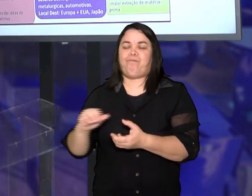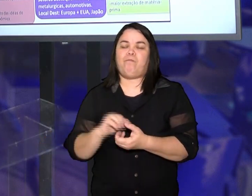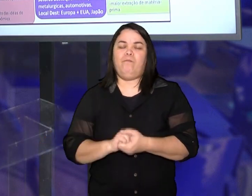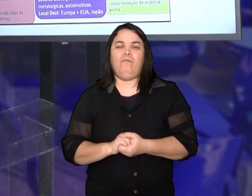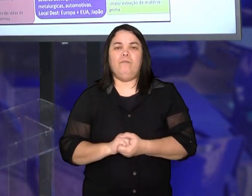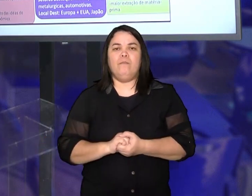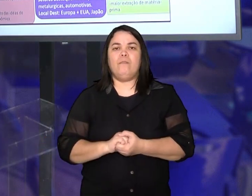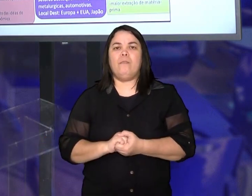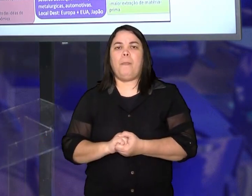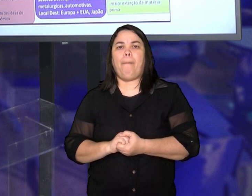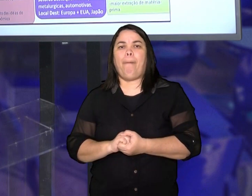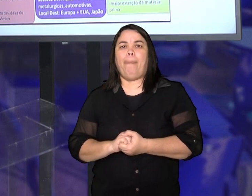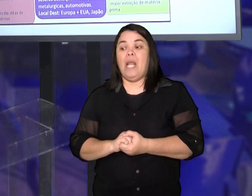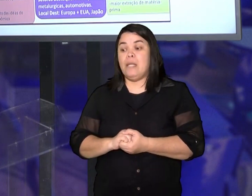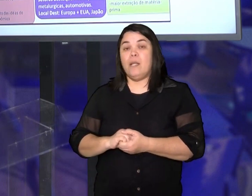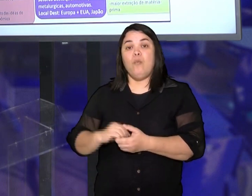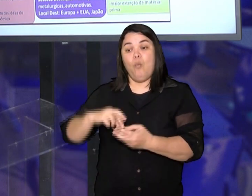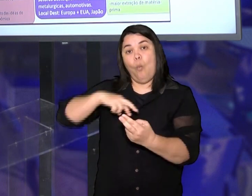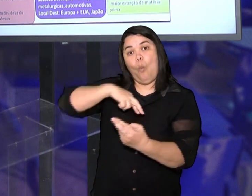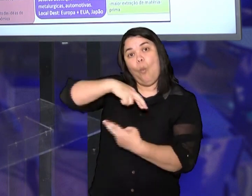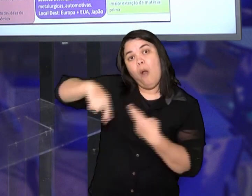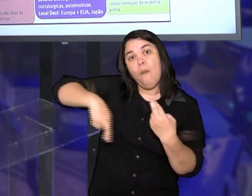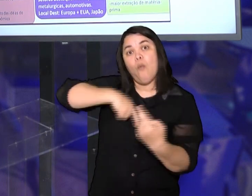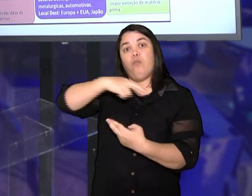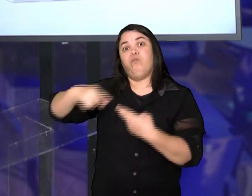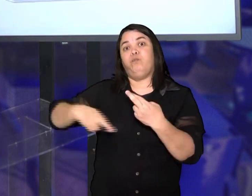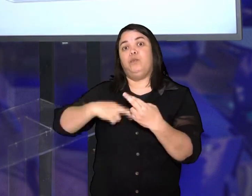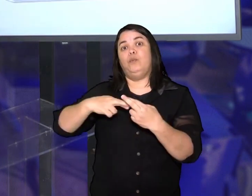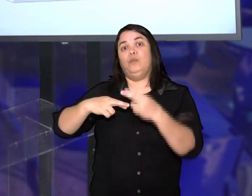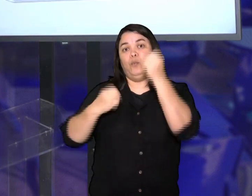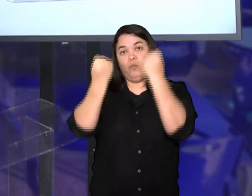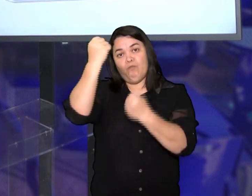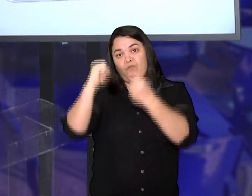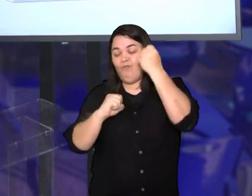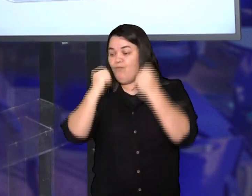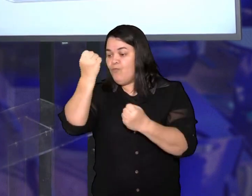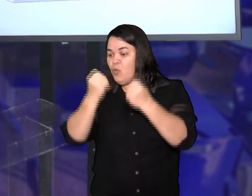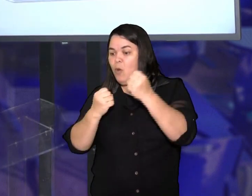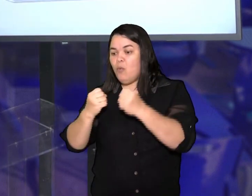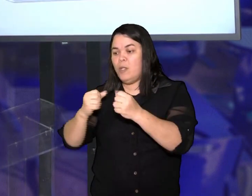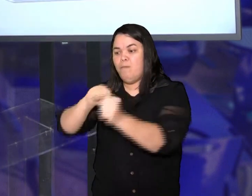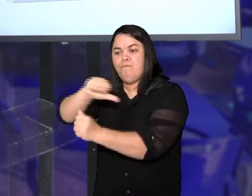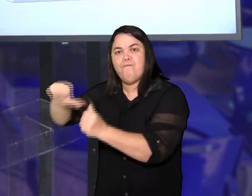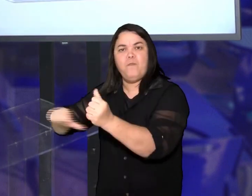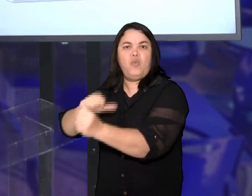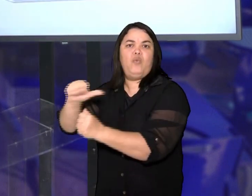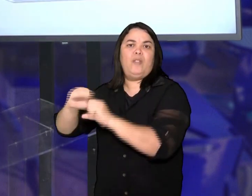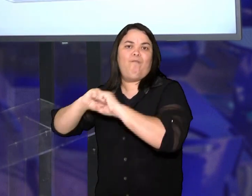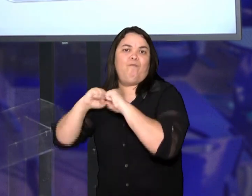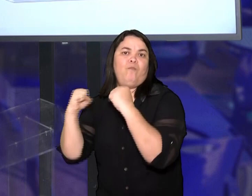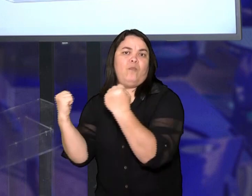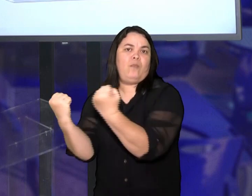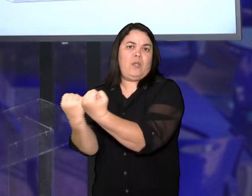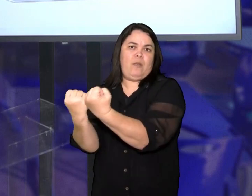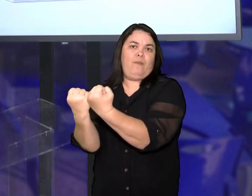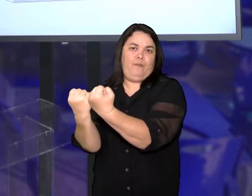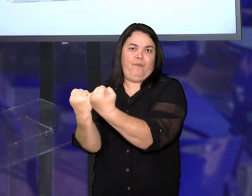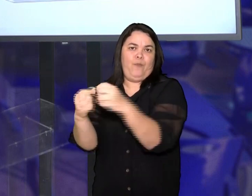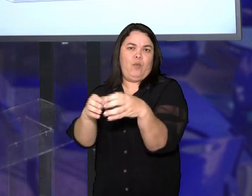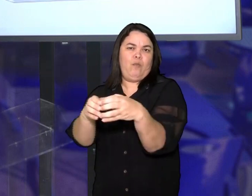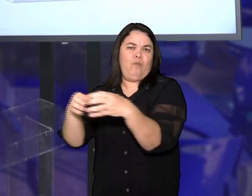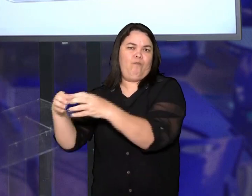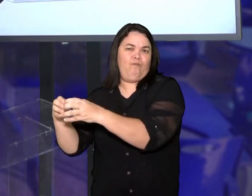ser trazido pela Revolução Industrial, né? A Revolução Industrial que traz essa grande mudança. E como ela